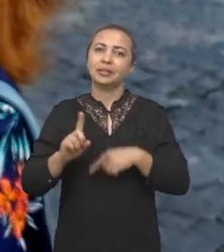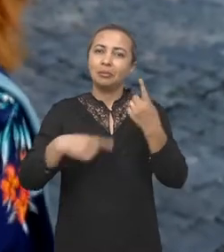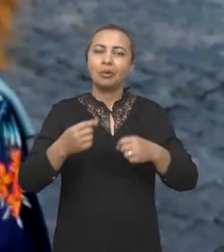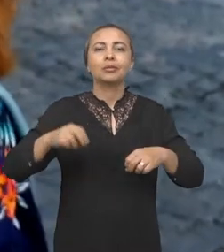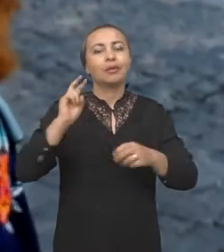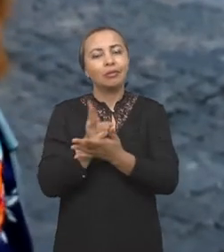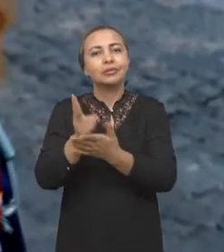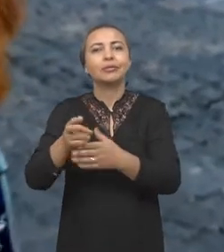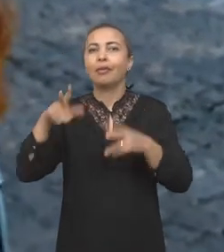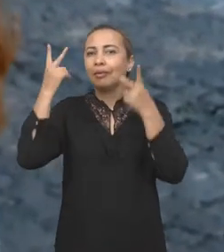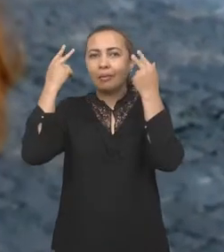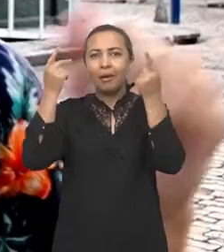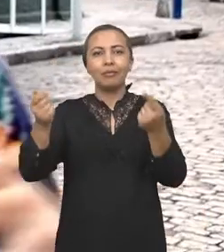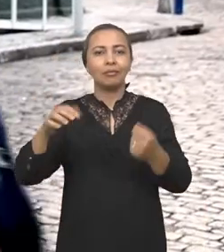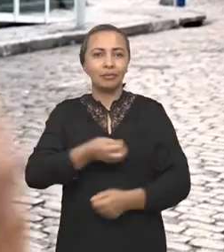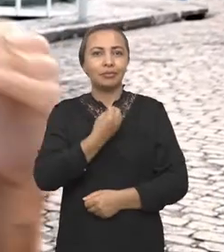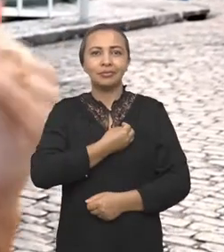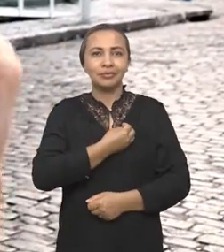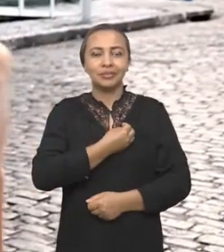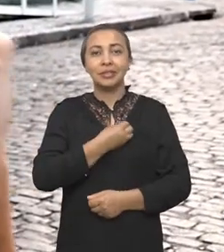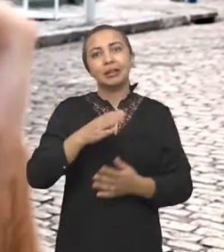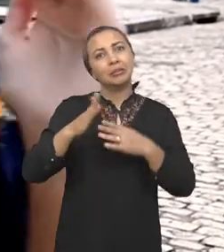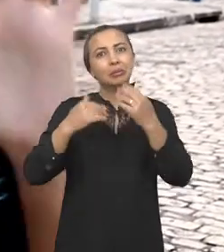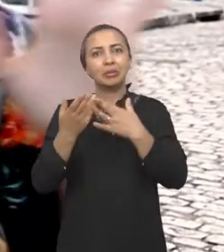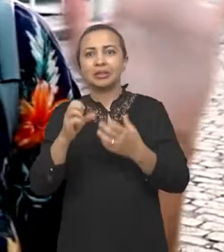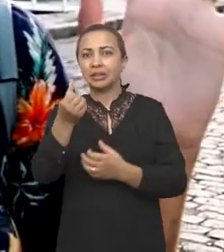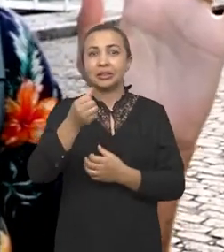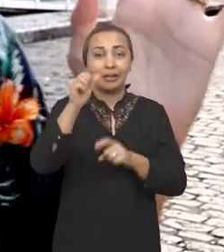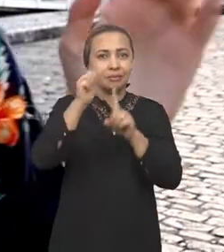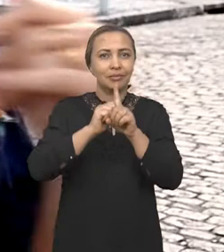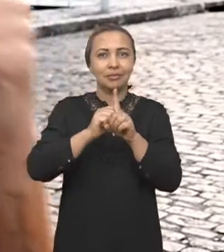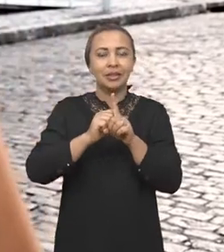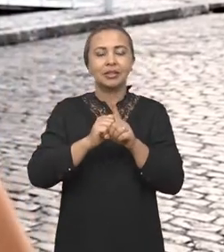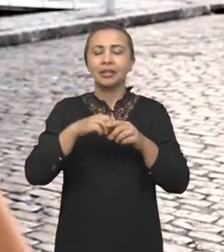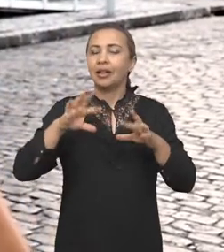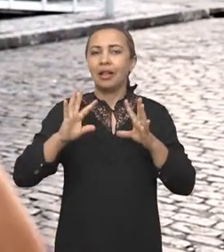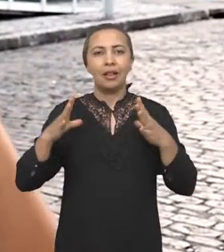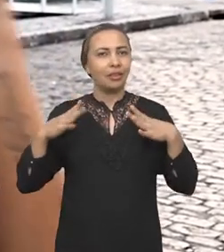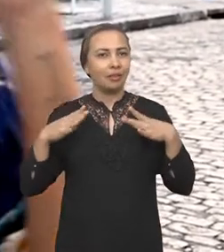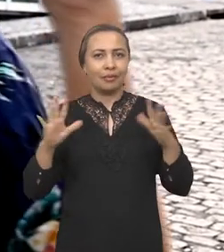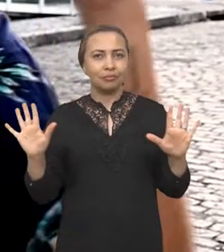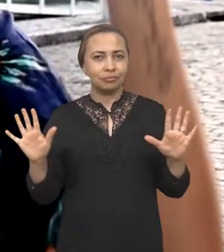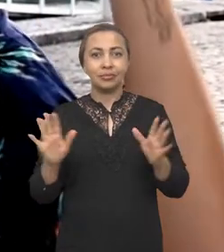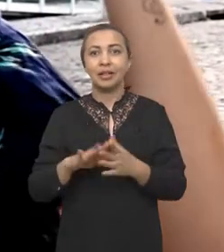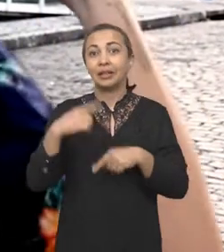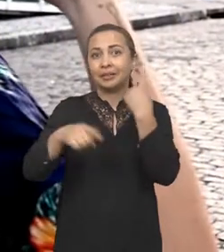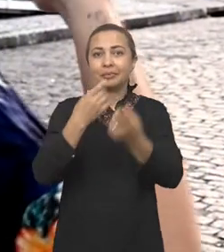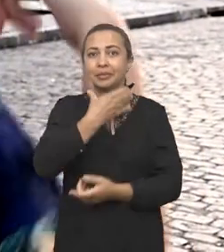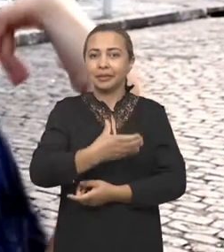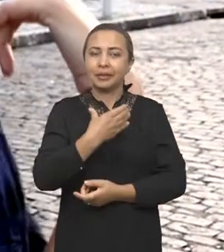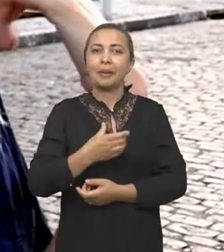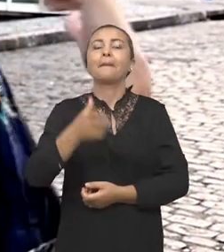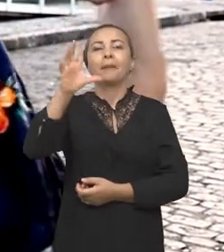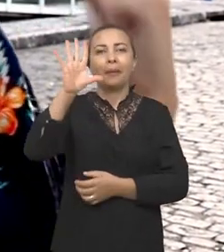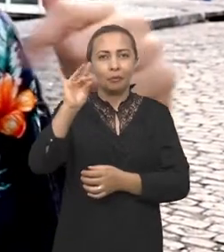continuou saindo, fazendo aquelas coisas. Aí ela disse que praticamente pra ela foi tipo 6 meses imune da doença, mas aí quando chegou agora em dezembro,